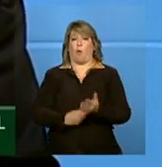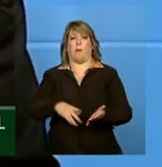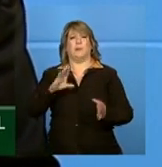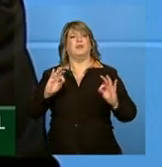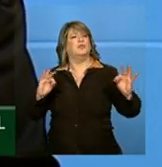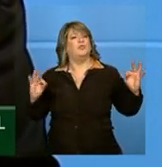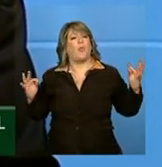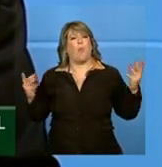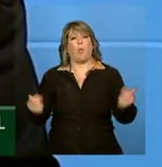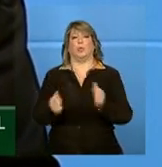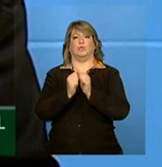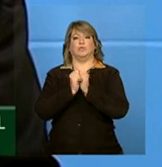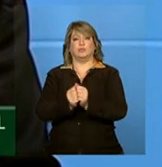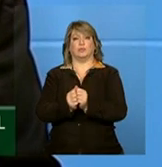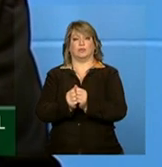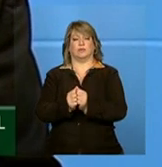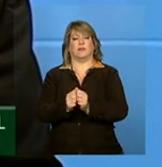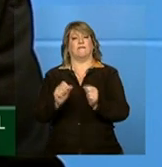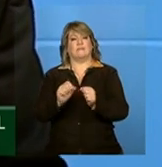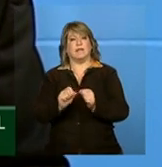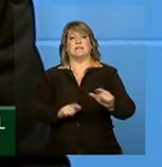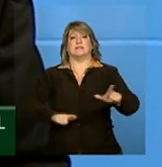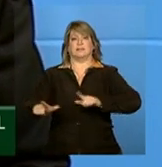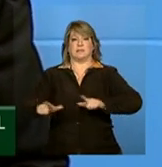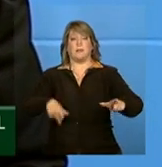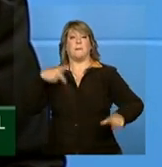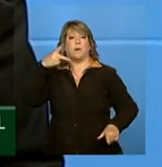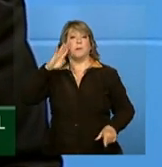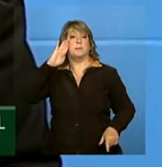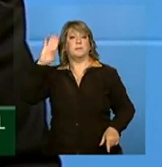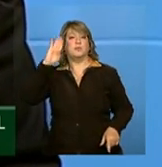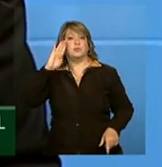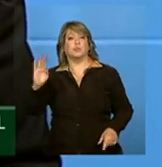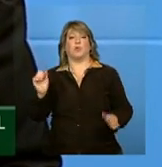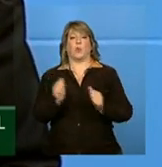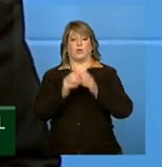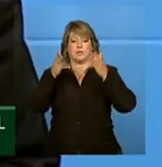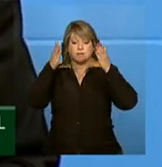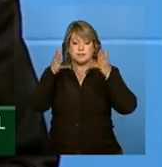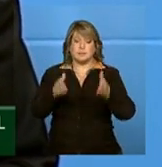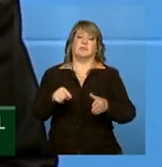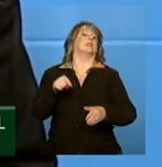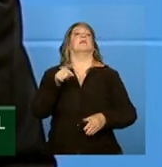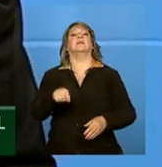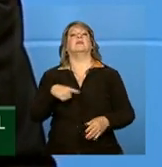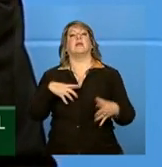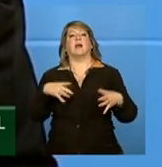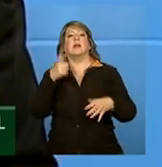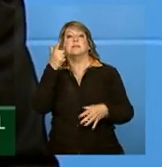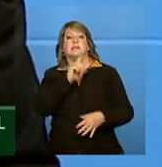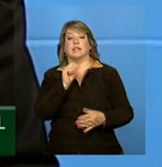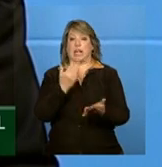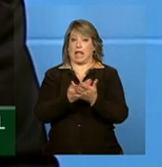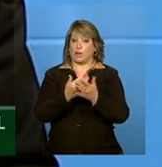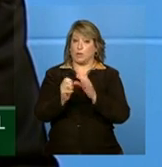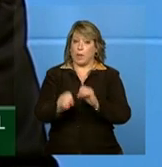todas as partes para fixar ações de políticas prioritárias concentradas no acesso à